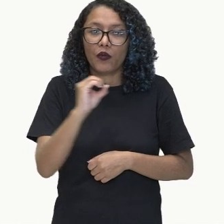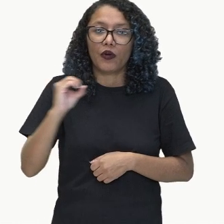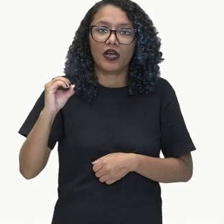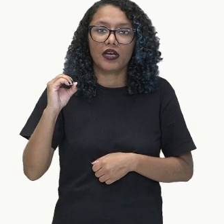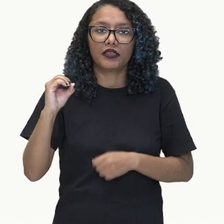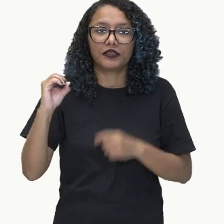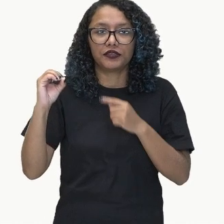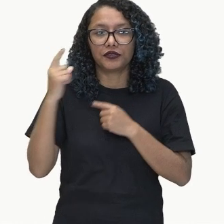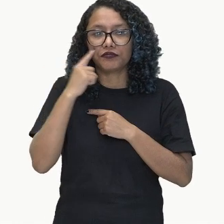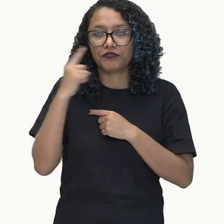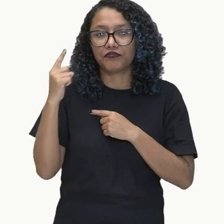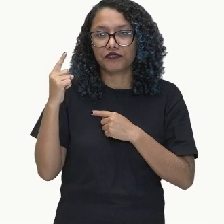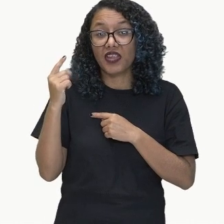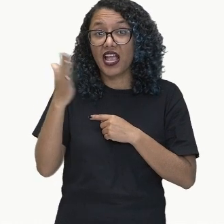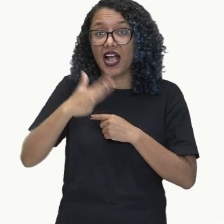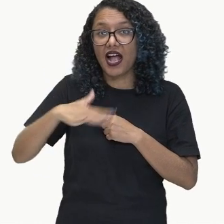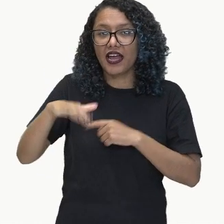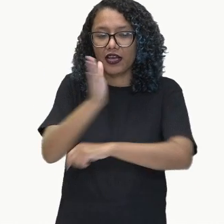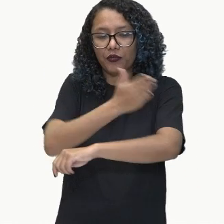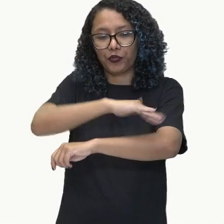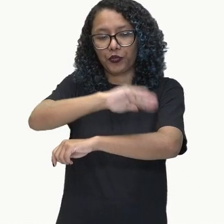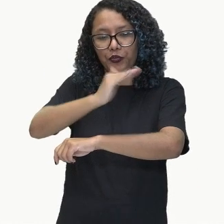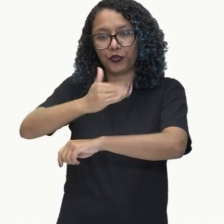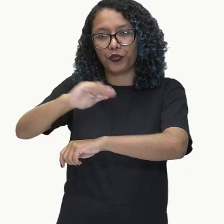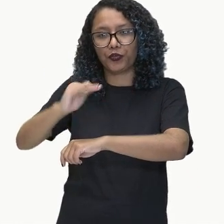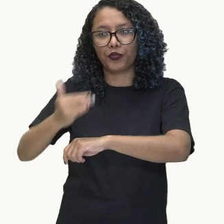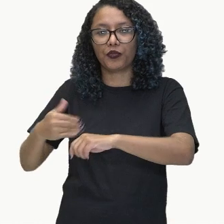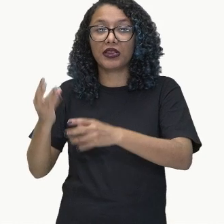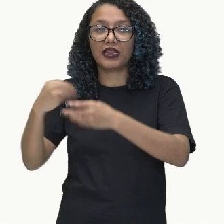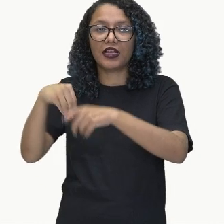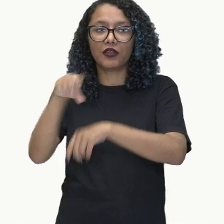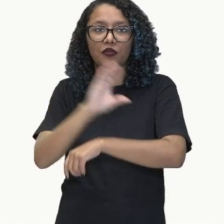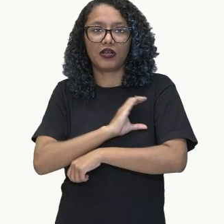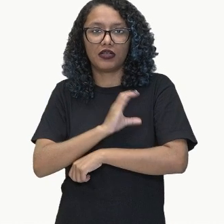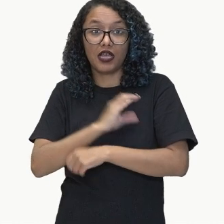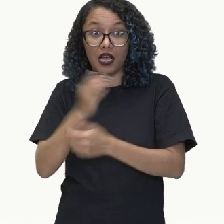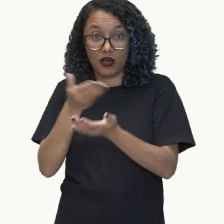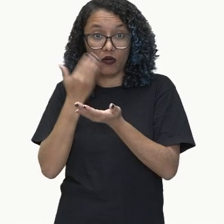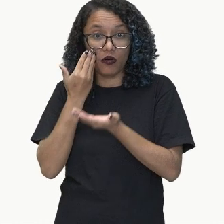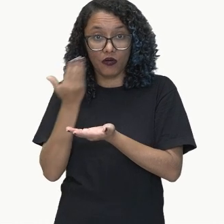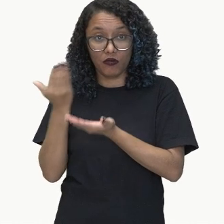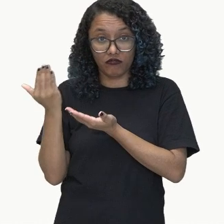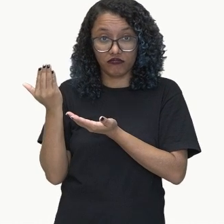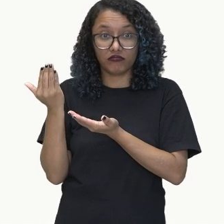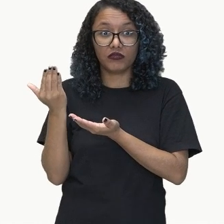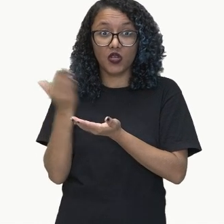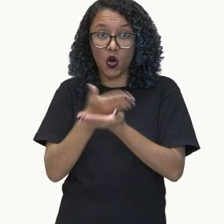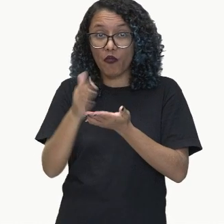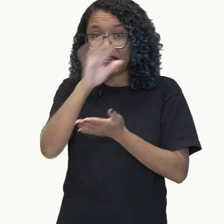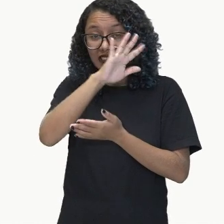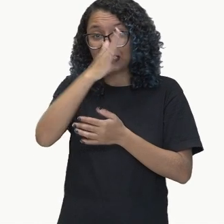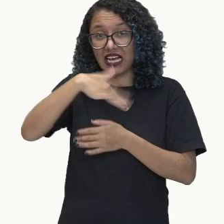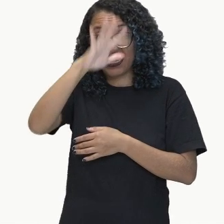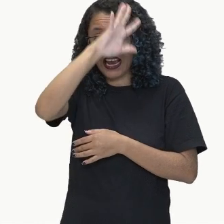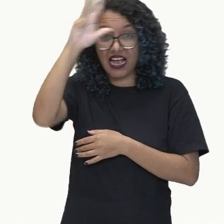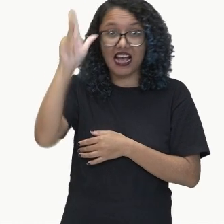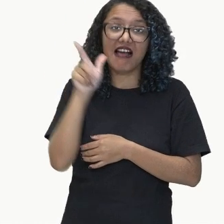ó, as montanhas rochosas do Canadá, começando aqui praticamente no Alasca, né, Canadá